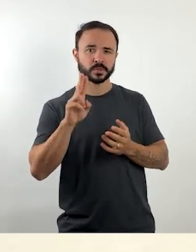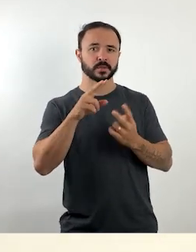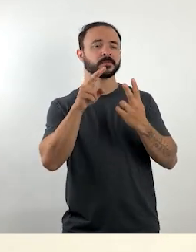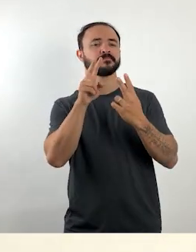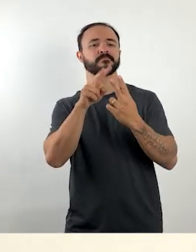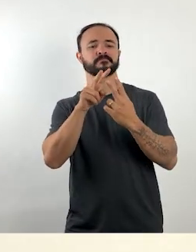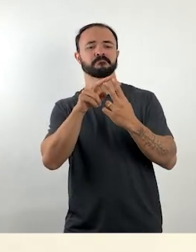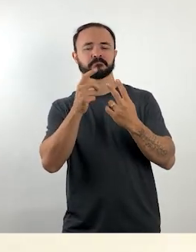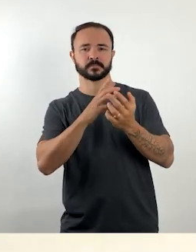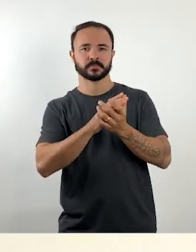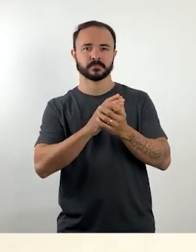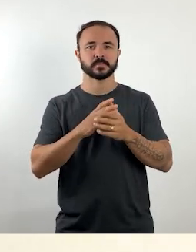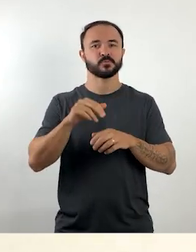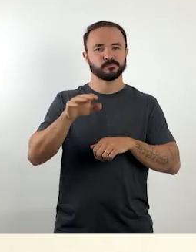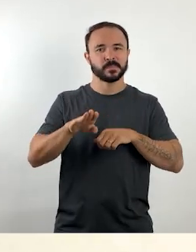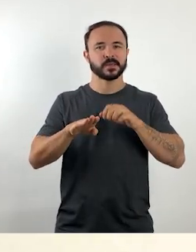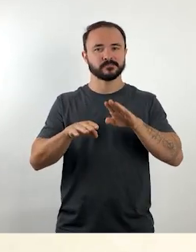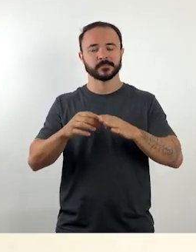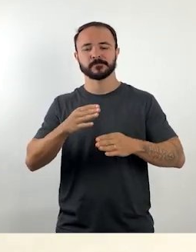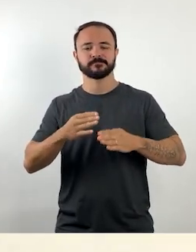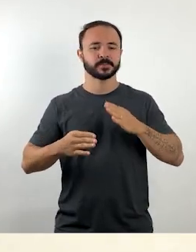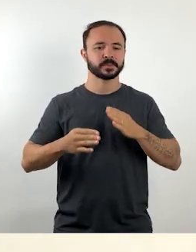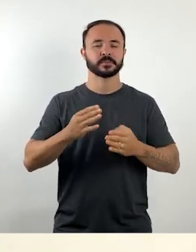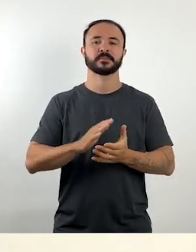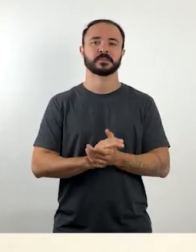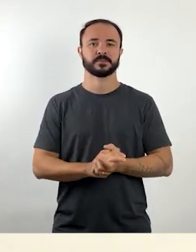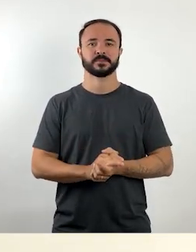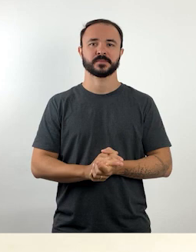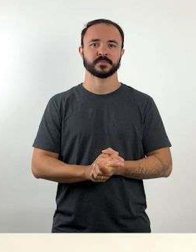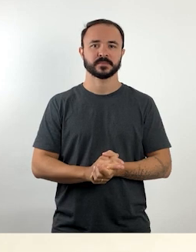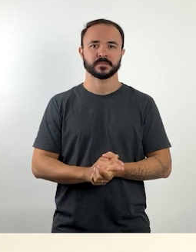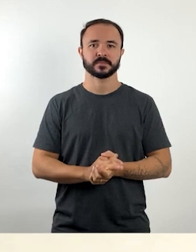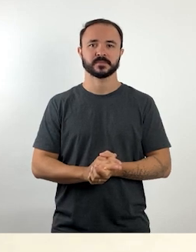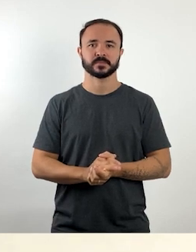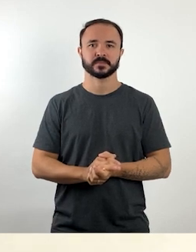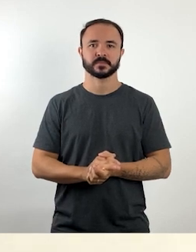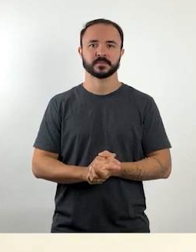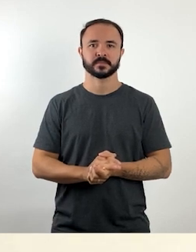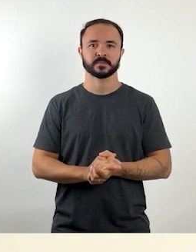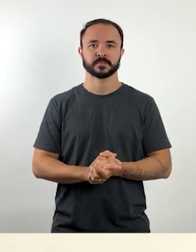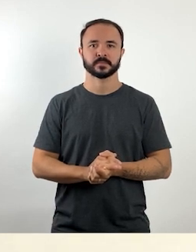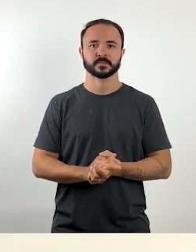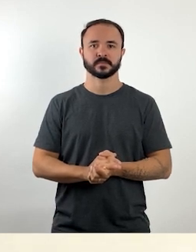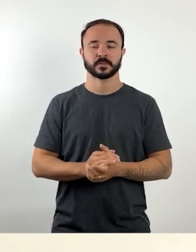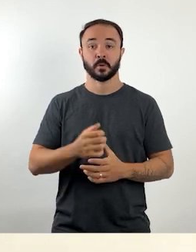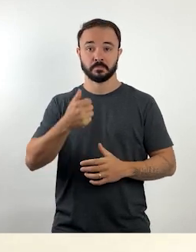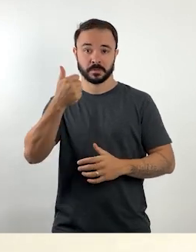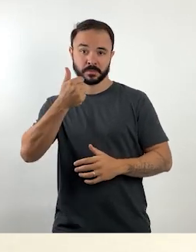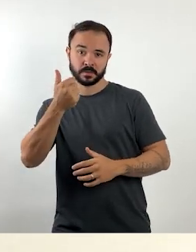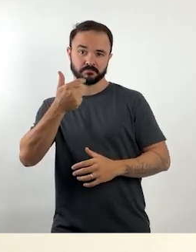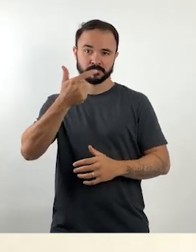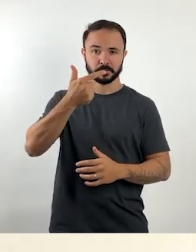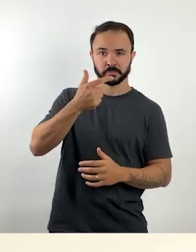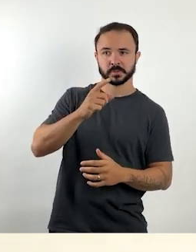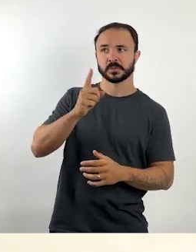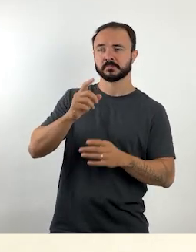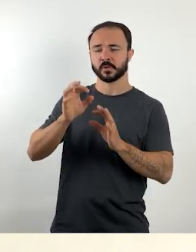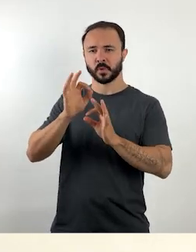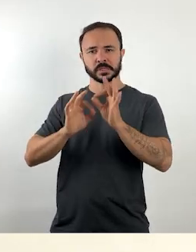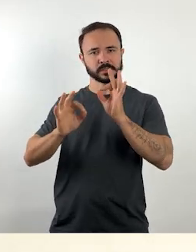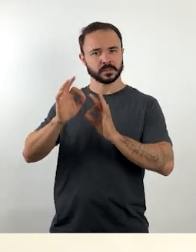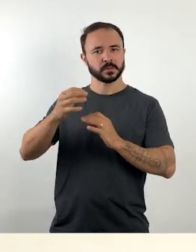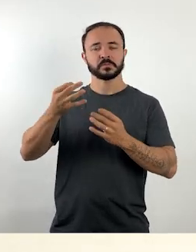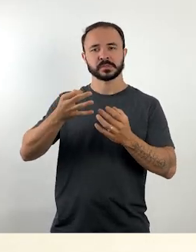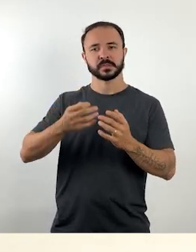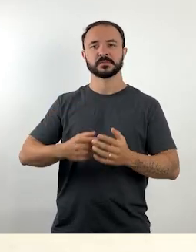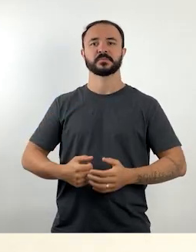para fixar os pés. Coloco um aqui e outro aqui, um no primeiro furo e outro no terceiro furo,